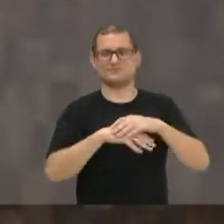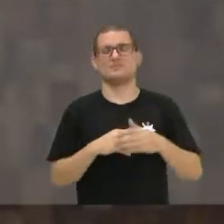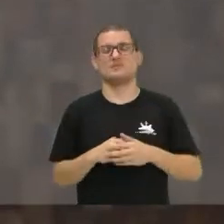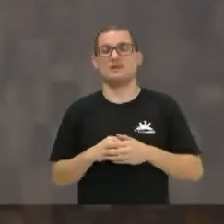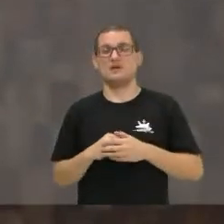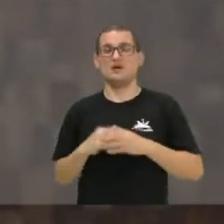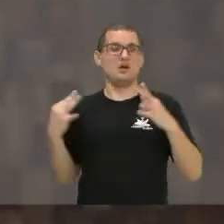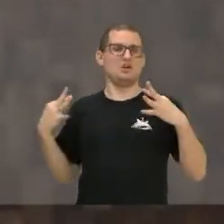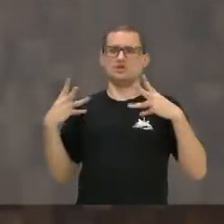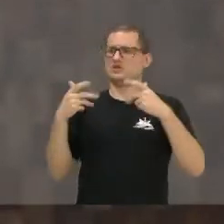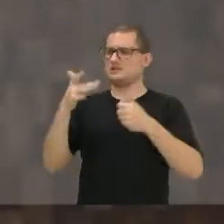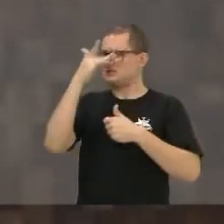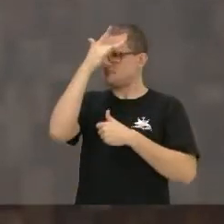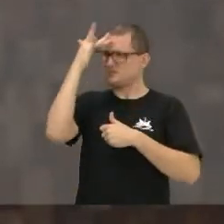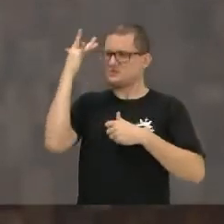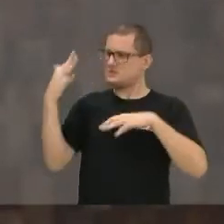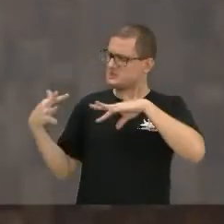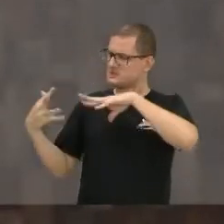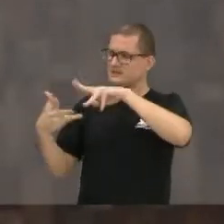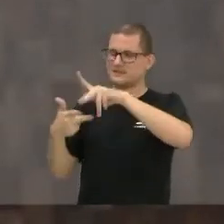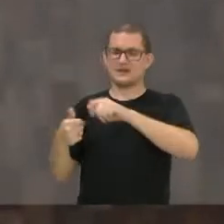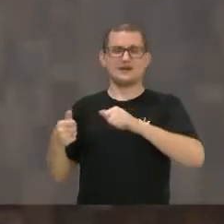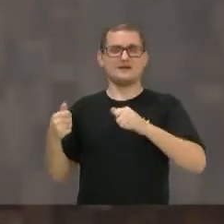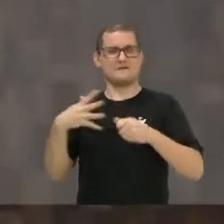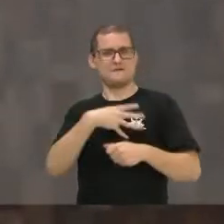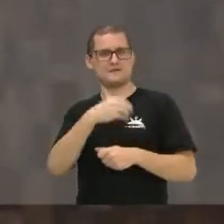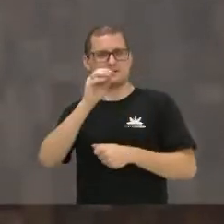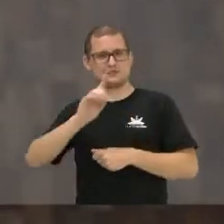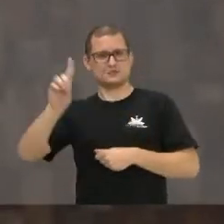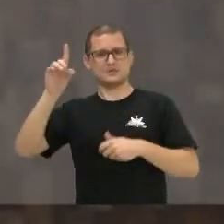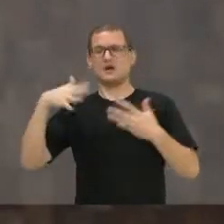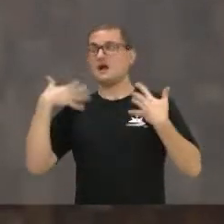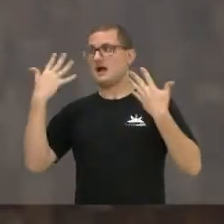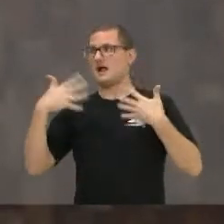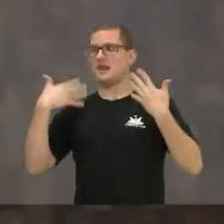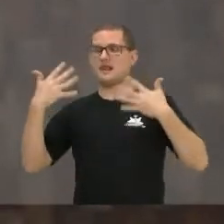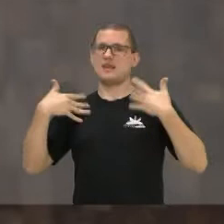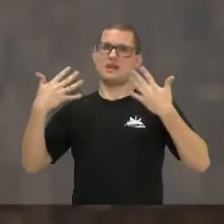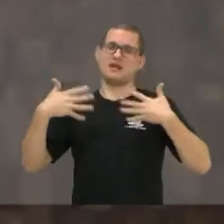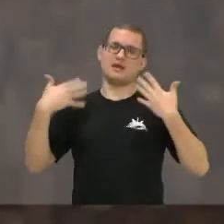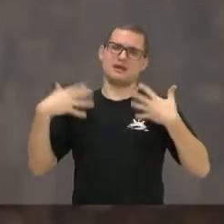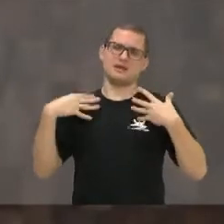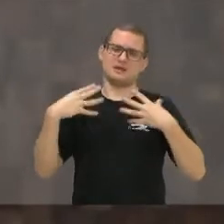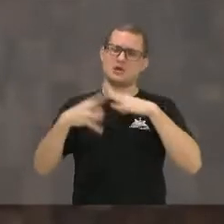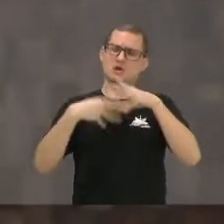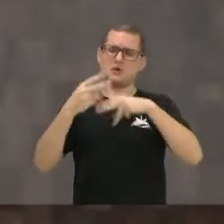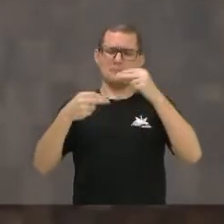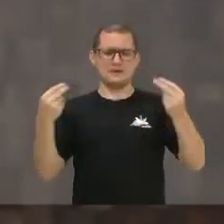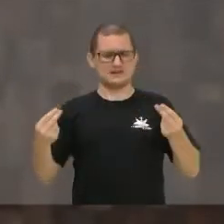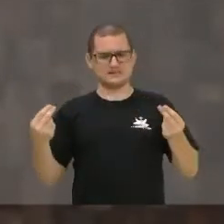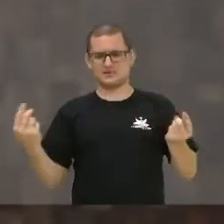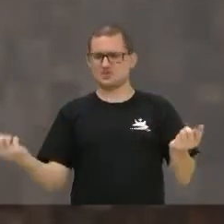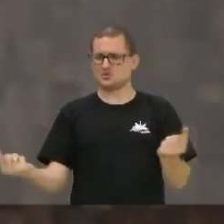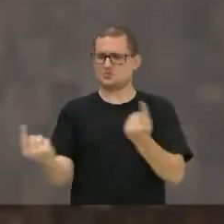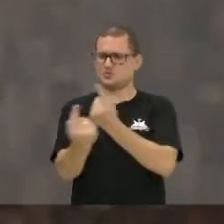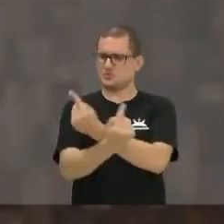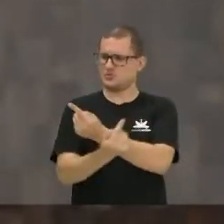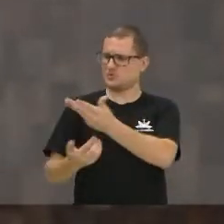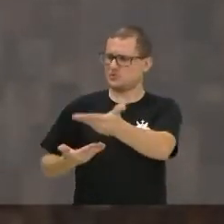se rejubilam com isso alegram-se e trocaram presentes pois estes dois profetas